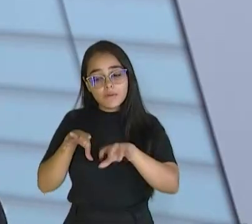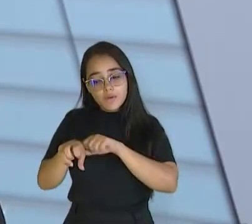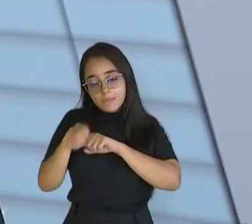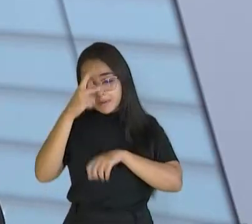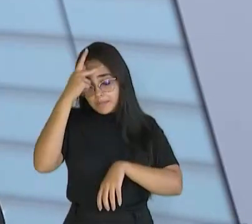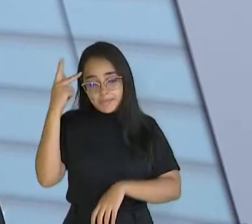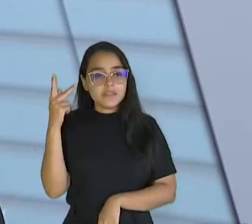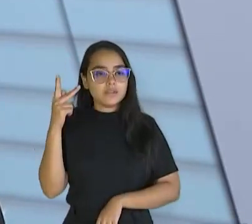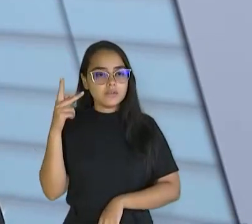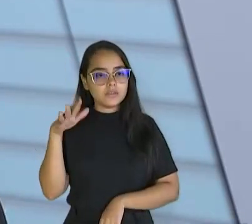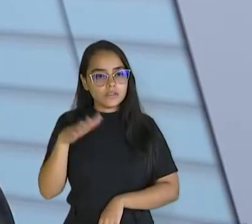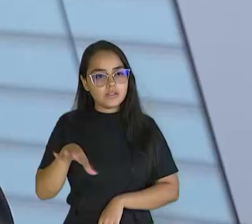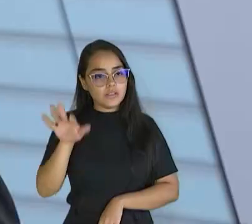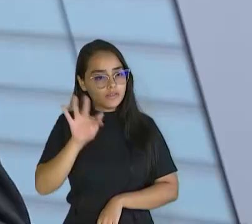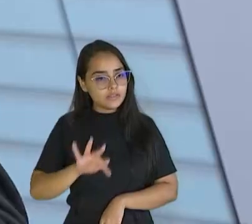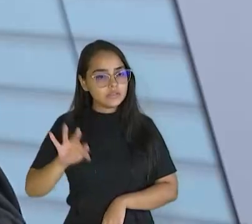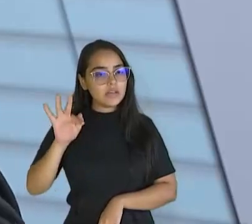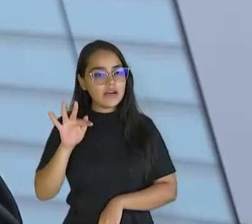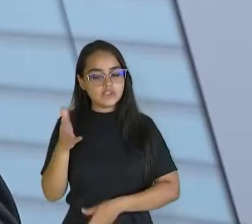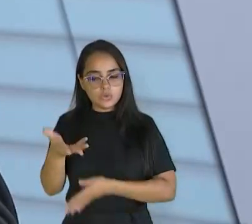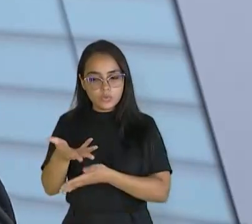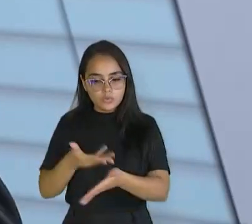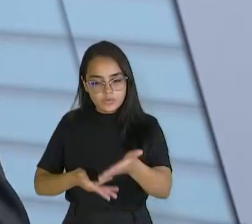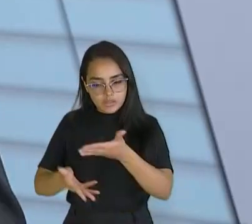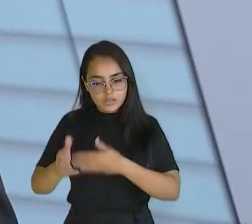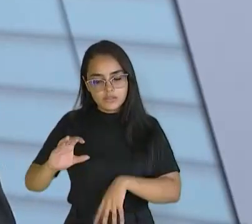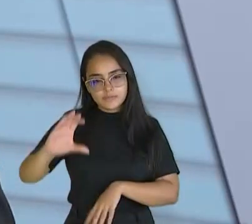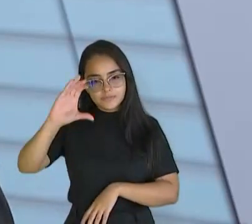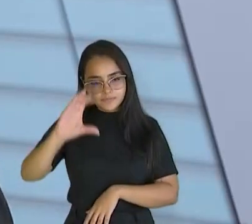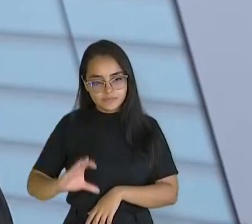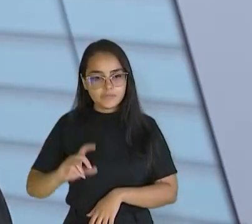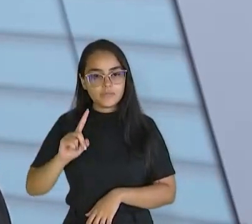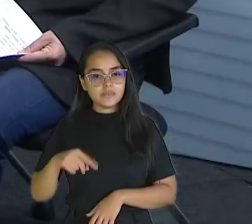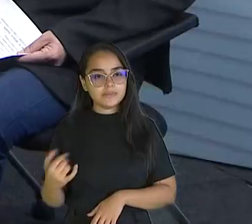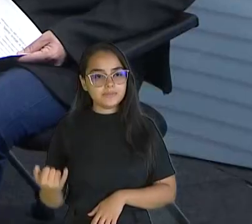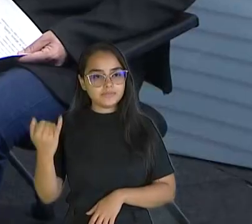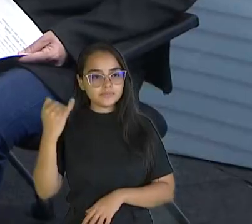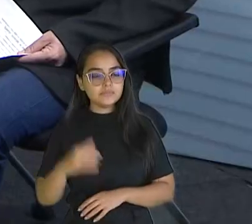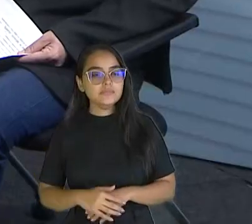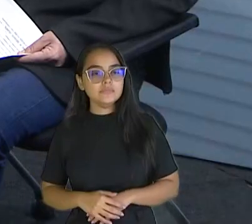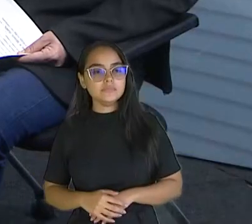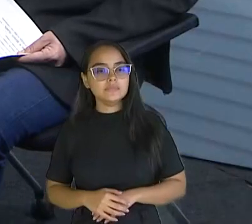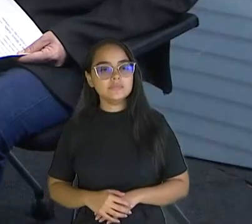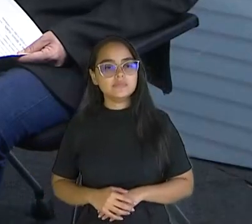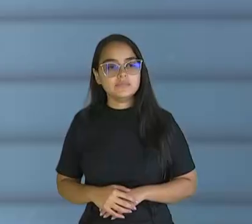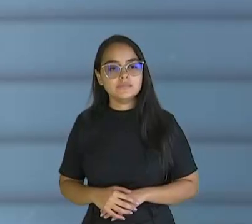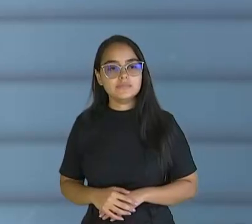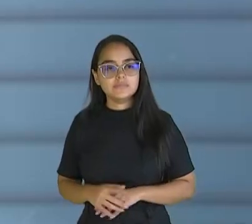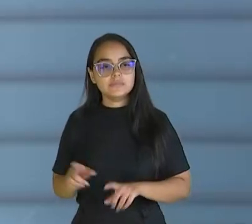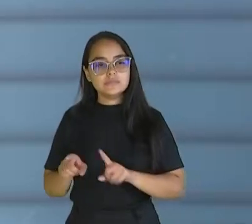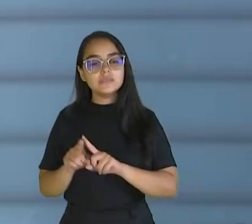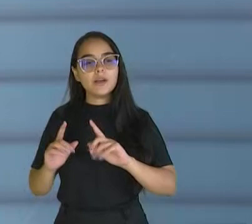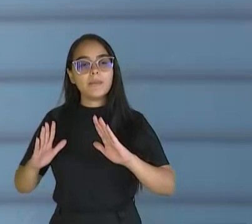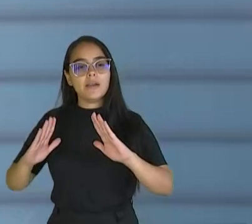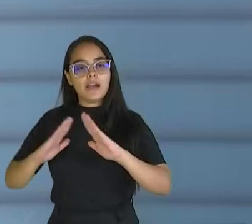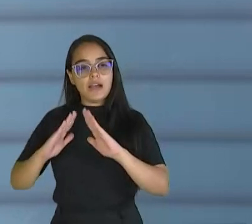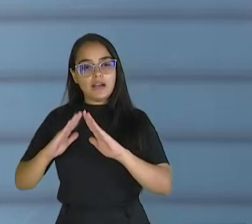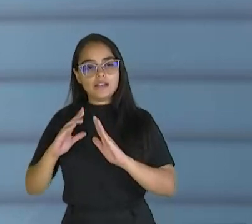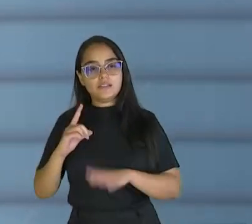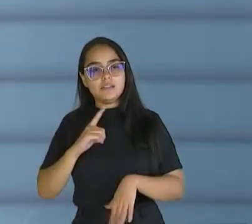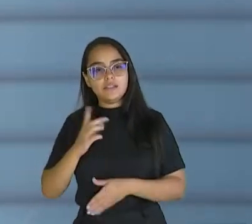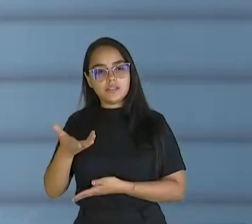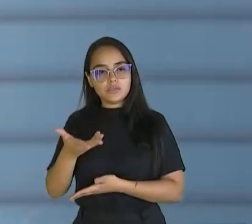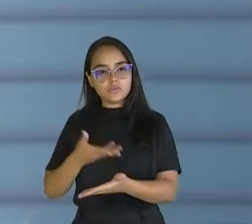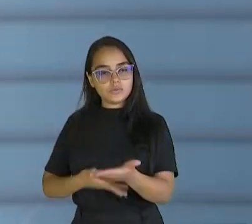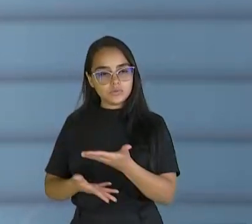né? Exatamente. Para o convívio, para a cidadania, isso aqui é importante. E a casa, além de ter essa abrangência com os moradores, a gente